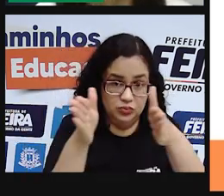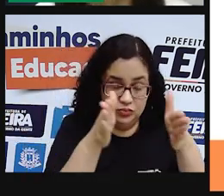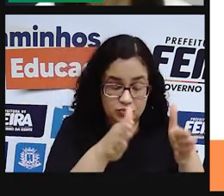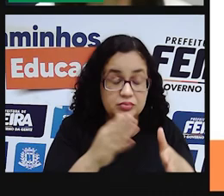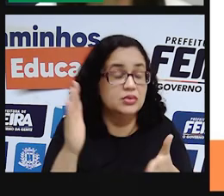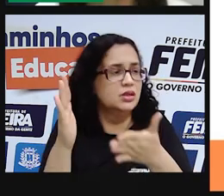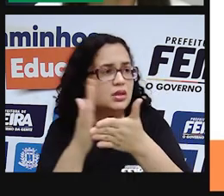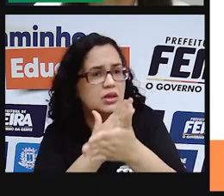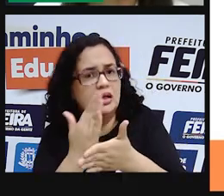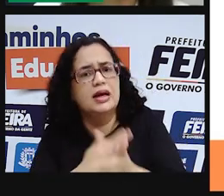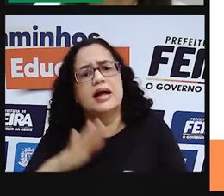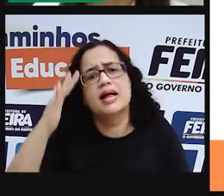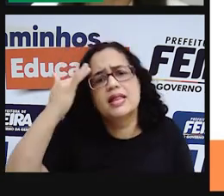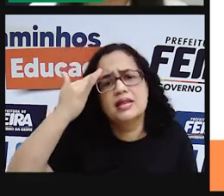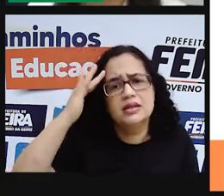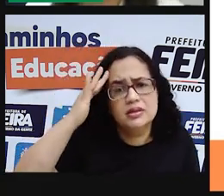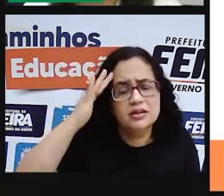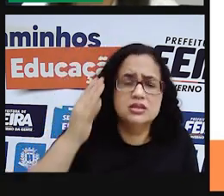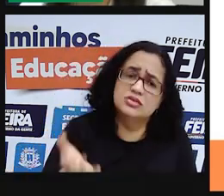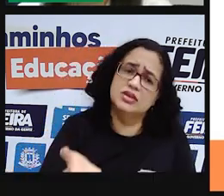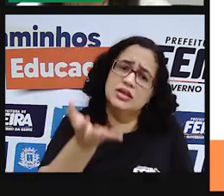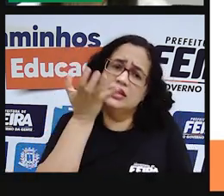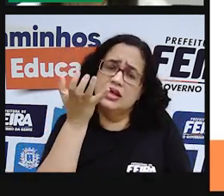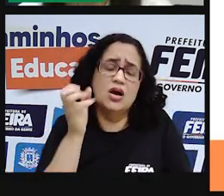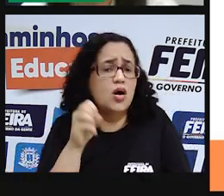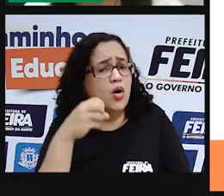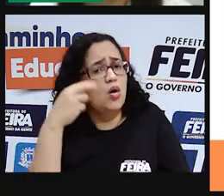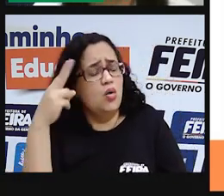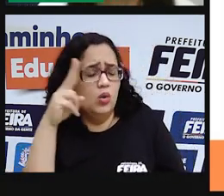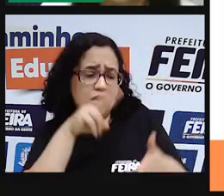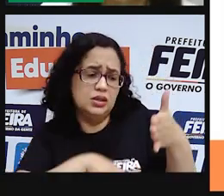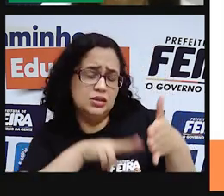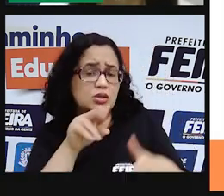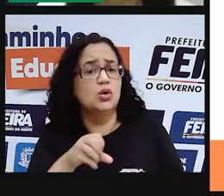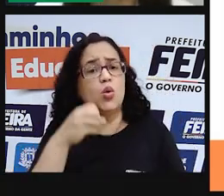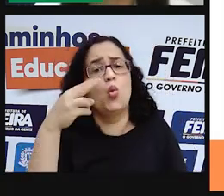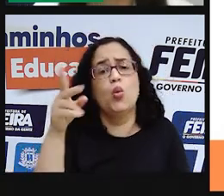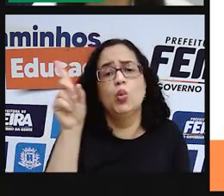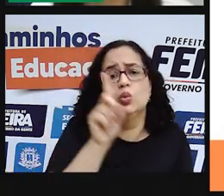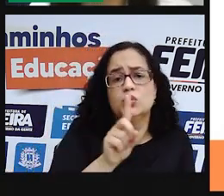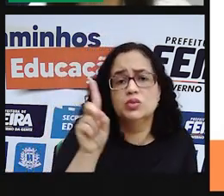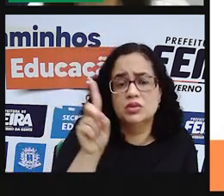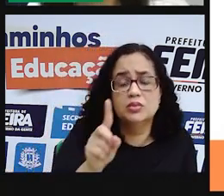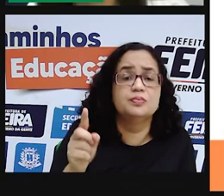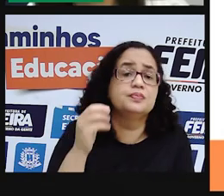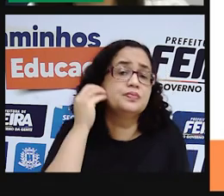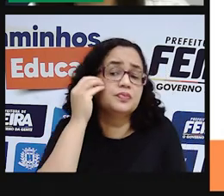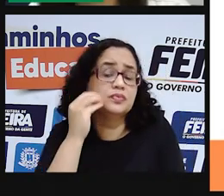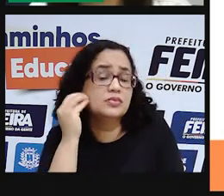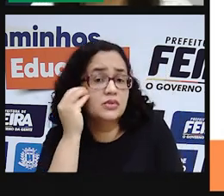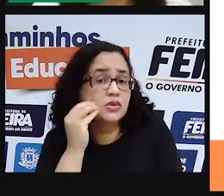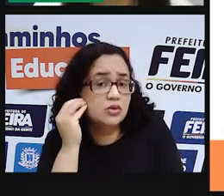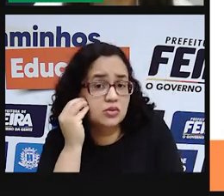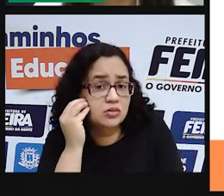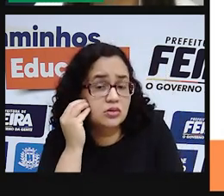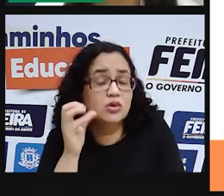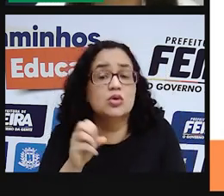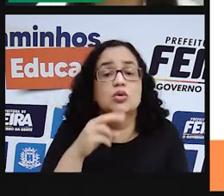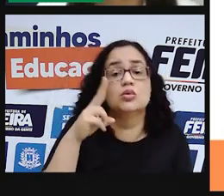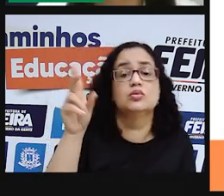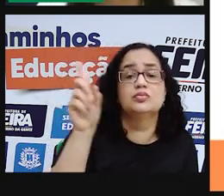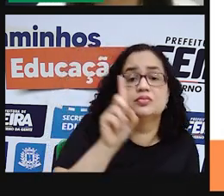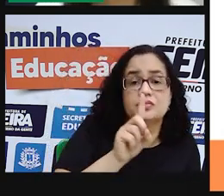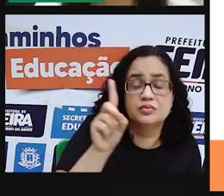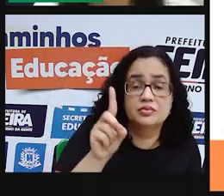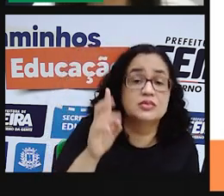a obra e entender se eu vou querer fazer a leitura ou não, se eu vou querer experimentar o produto ou não, se eu